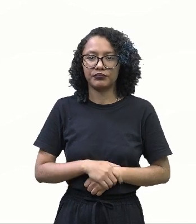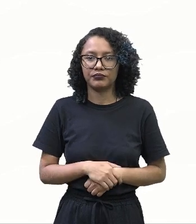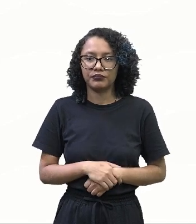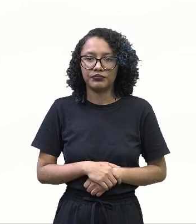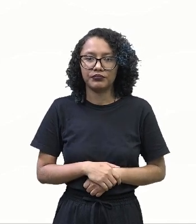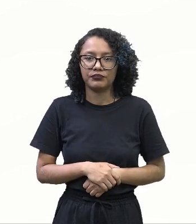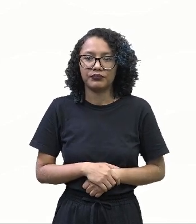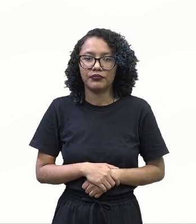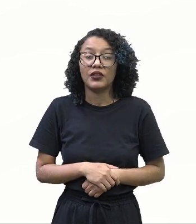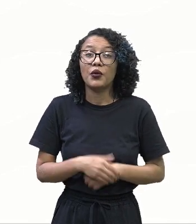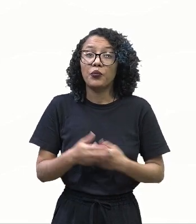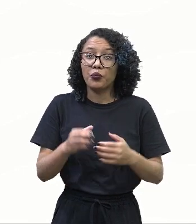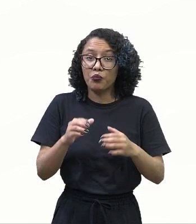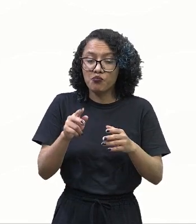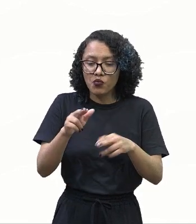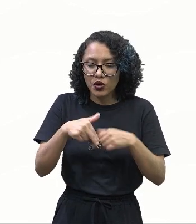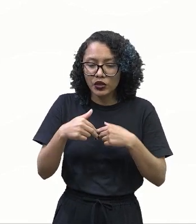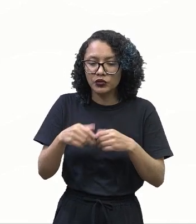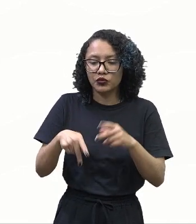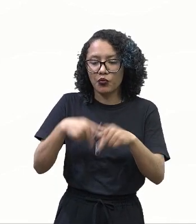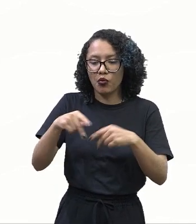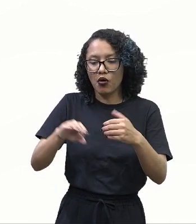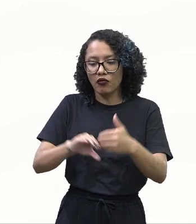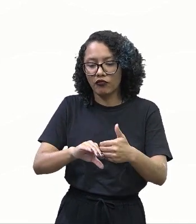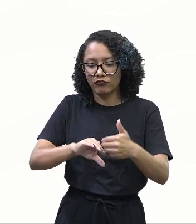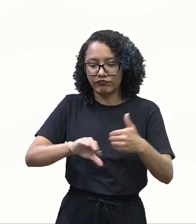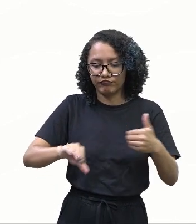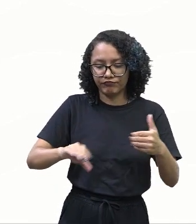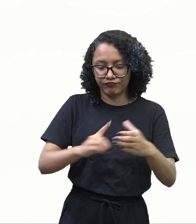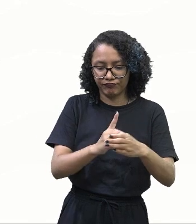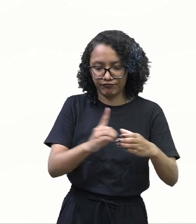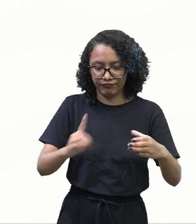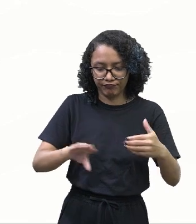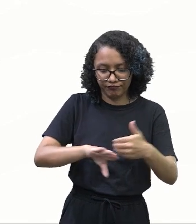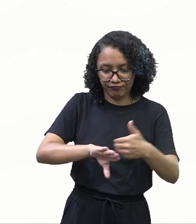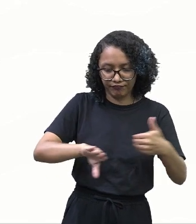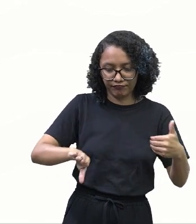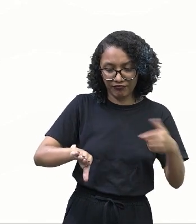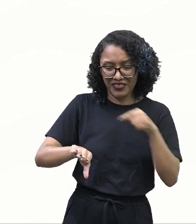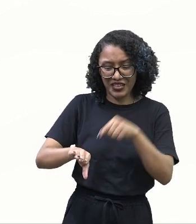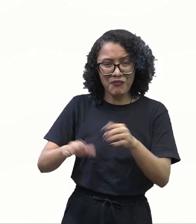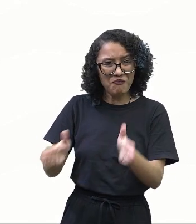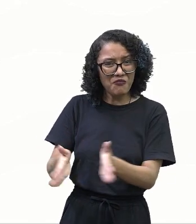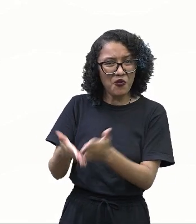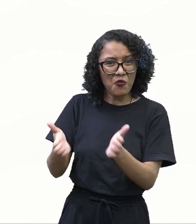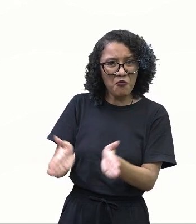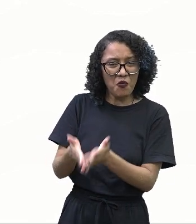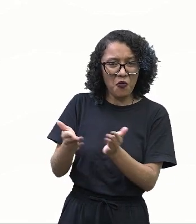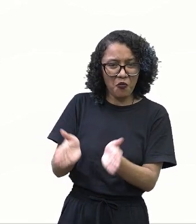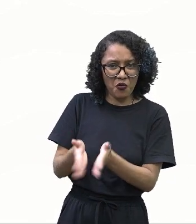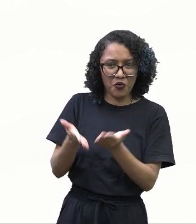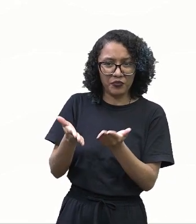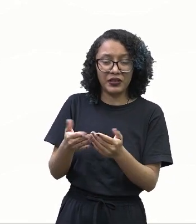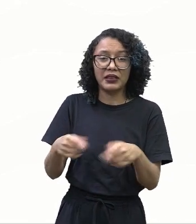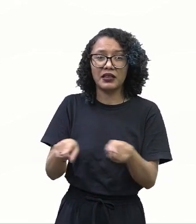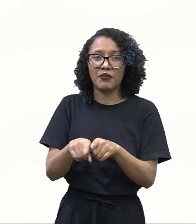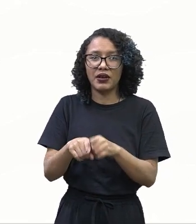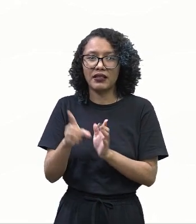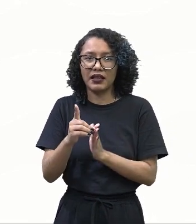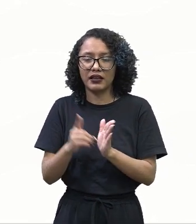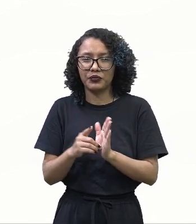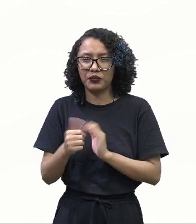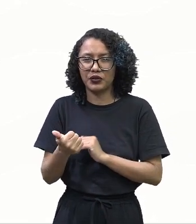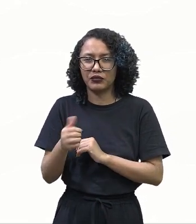ficando marginalizada e vivendo em extrema pobreza. Não fosse o bastante, na década de